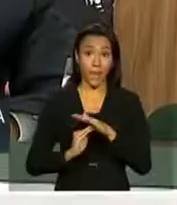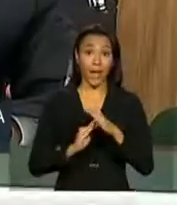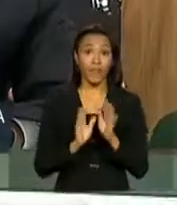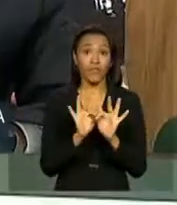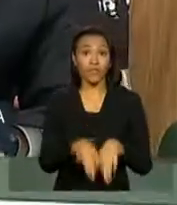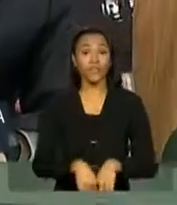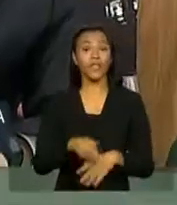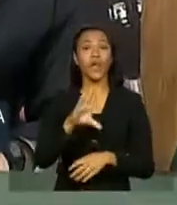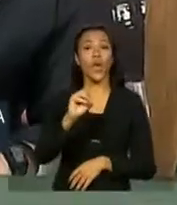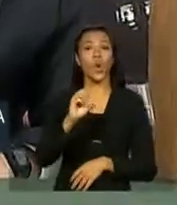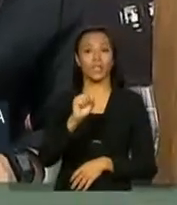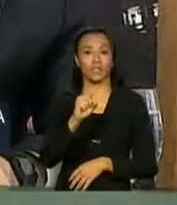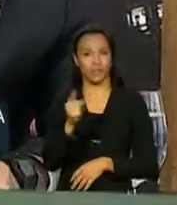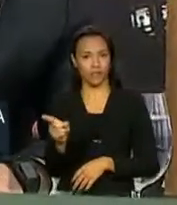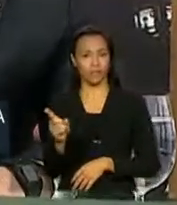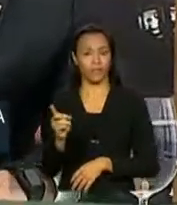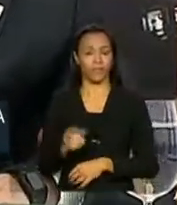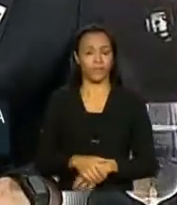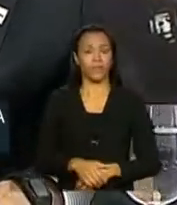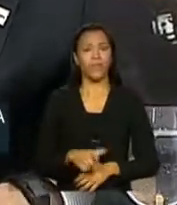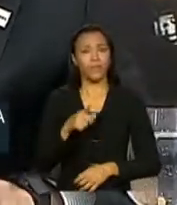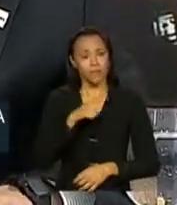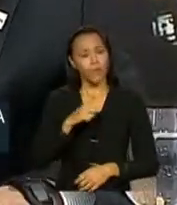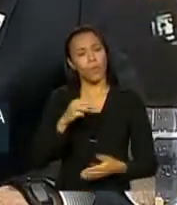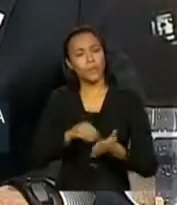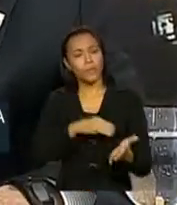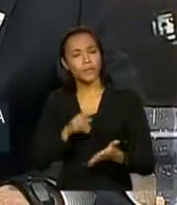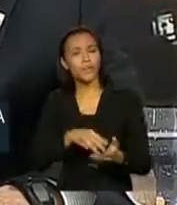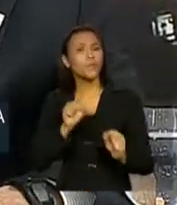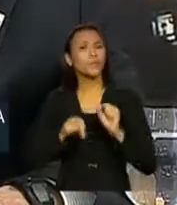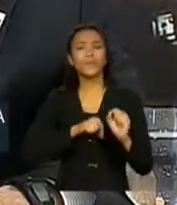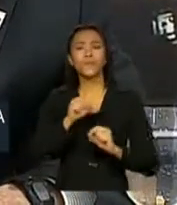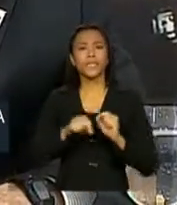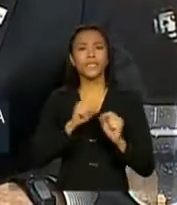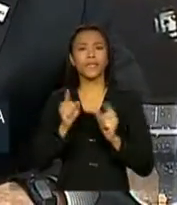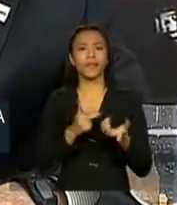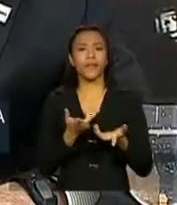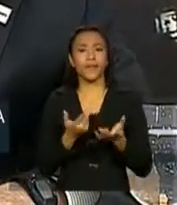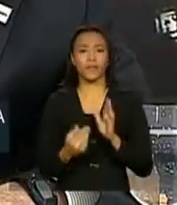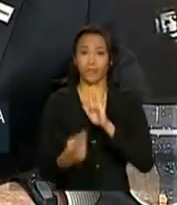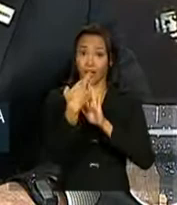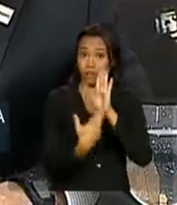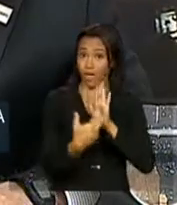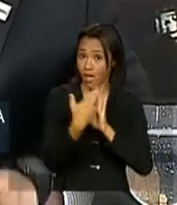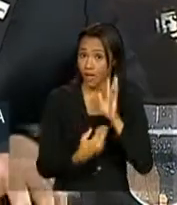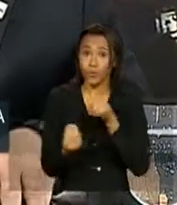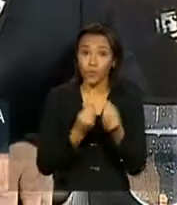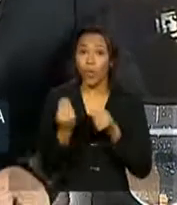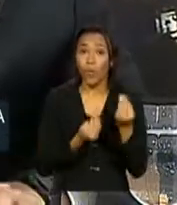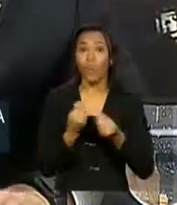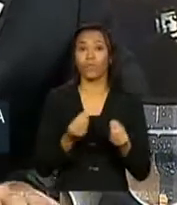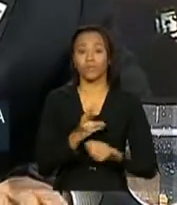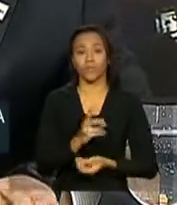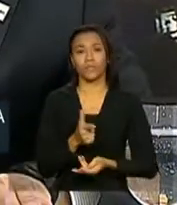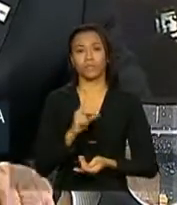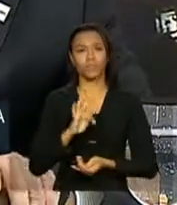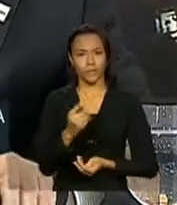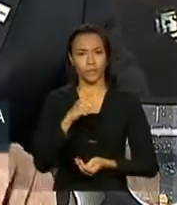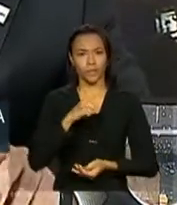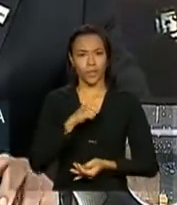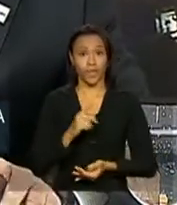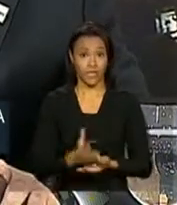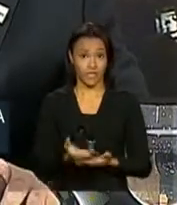Essa avaliação que a gente faz, que tem uma metodologia, o que é definido na medida provisória, que a gente deve fazer tudo pelo que a gente